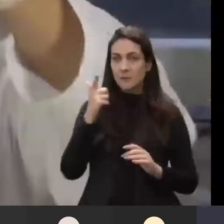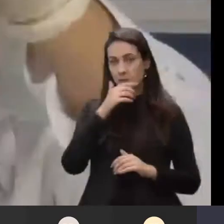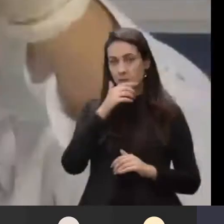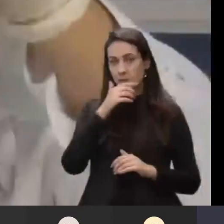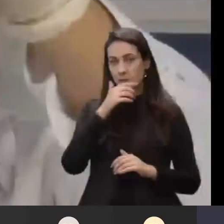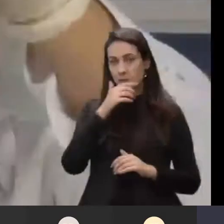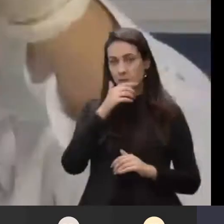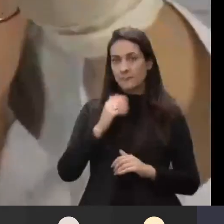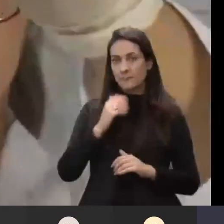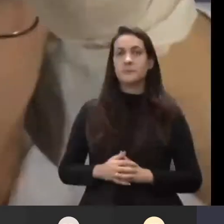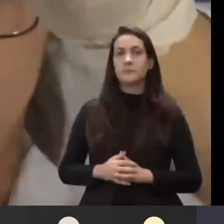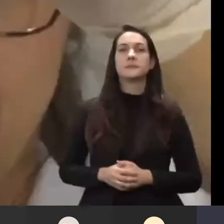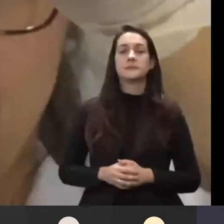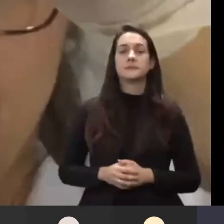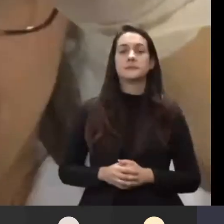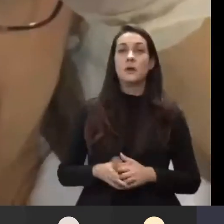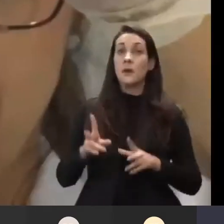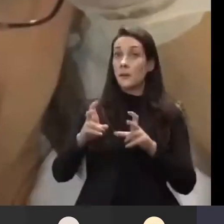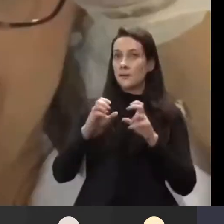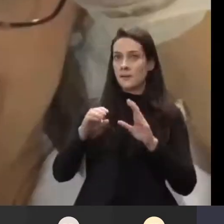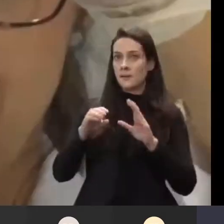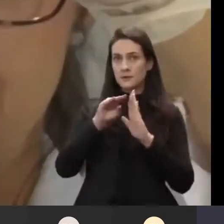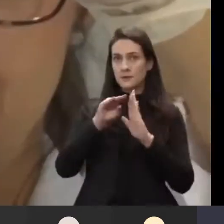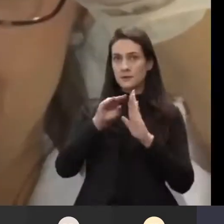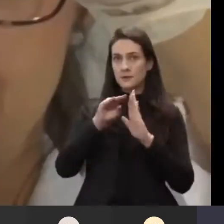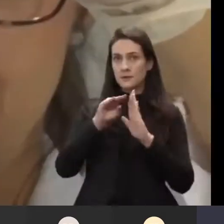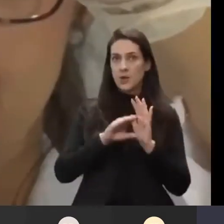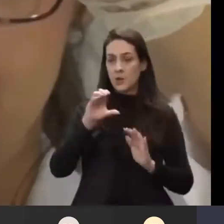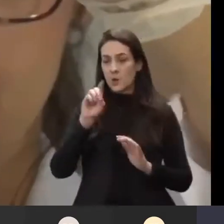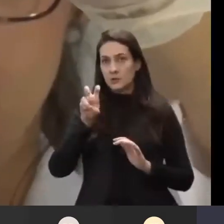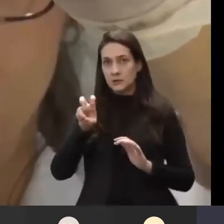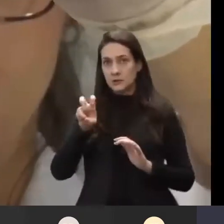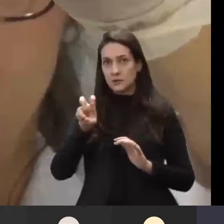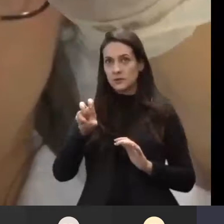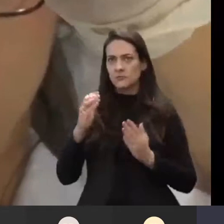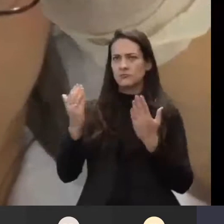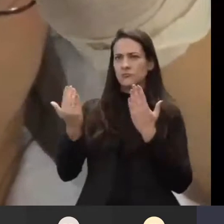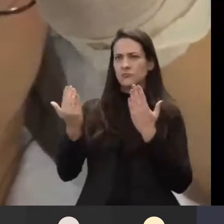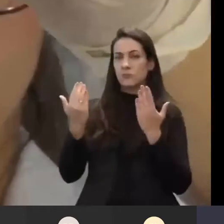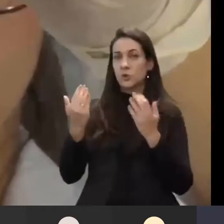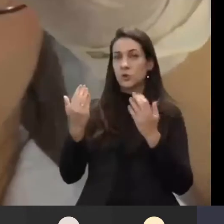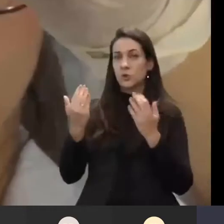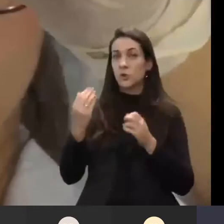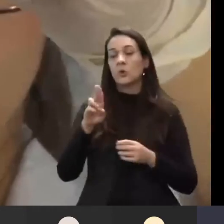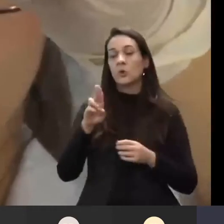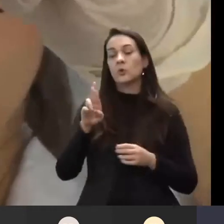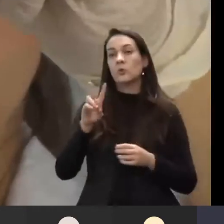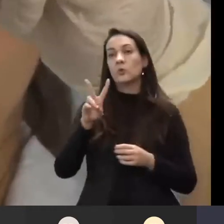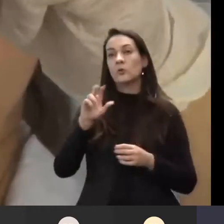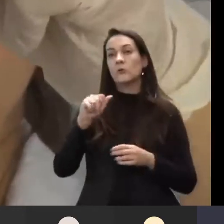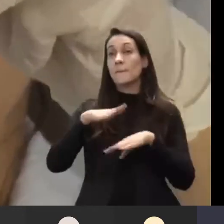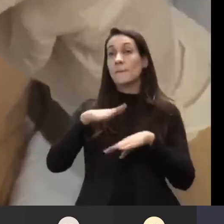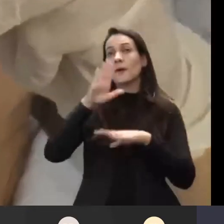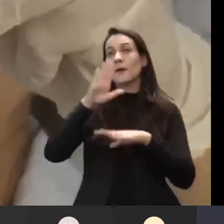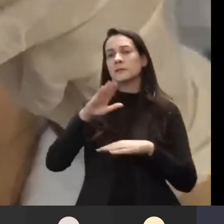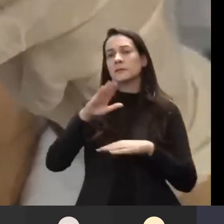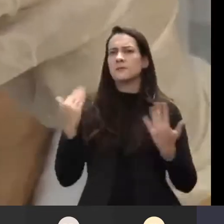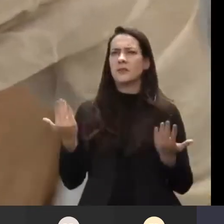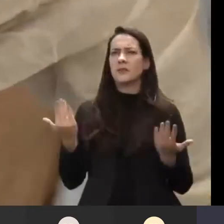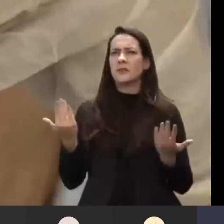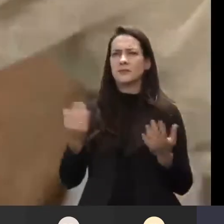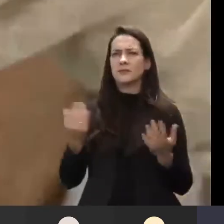Repare que a escala 0,5 de McFarland está mais turva do que a salina. E aí, o que precisa fazer? vai perder essa salina,